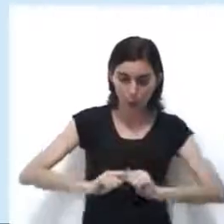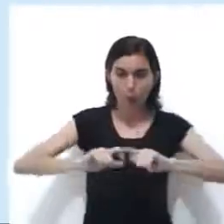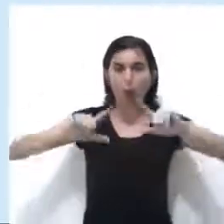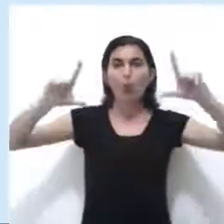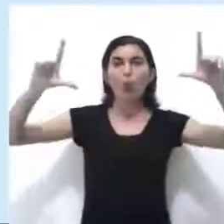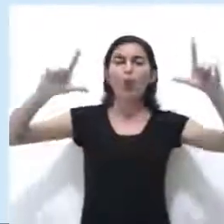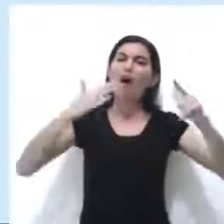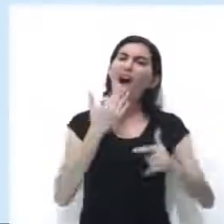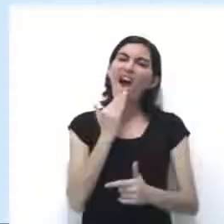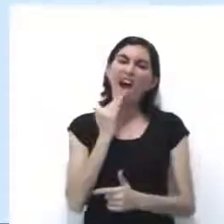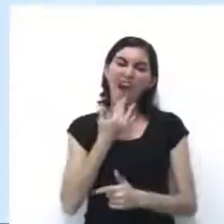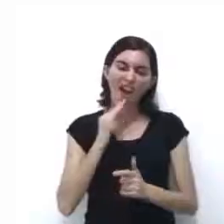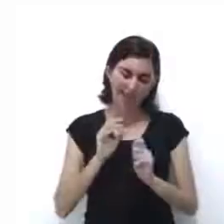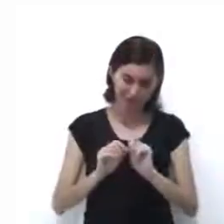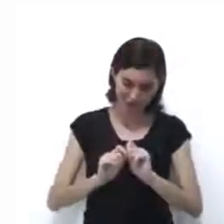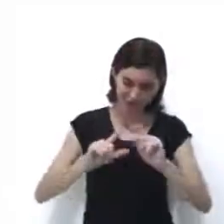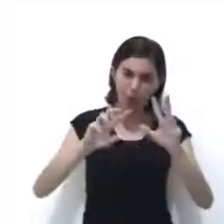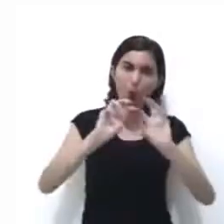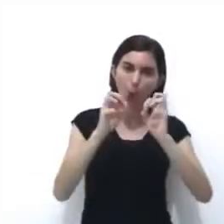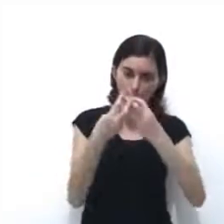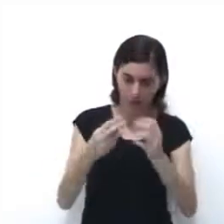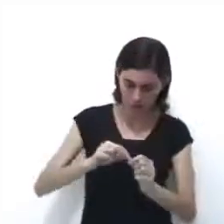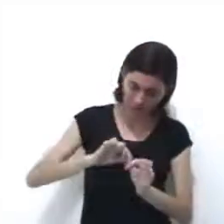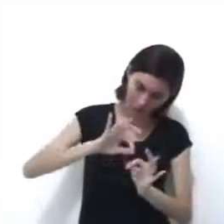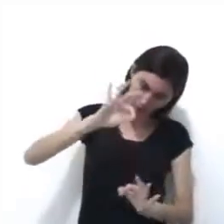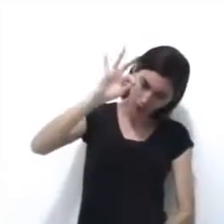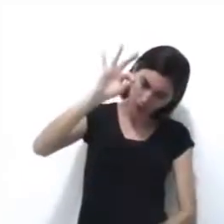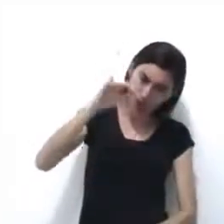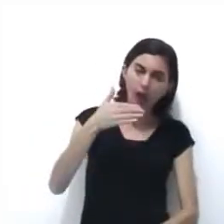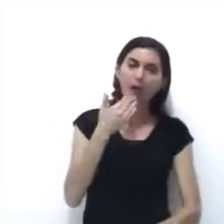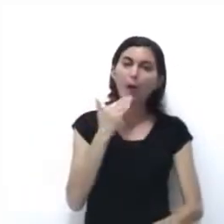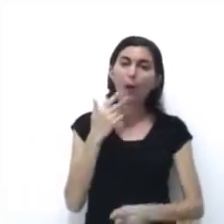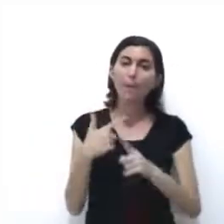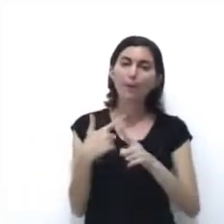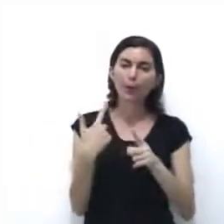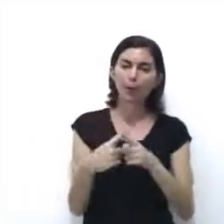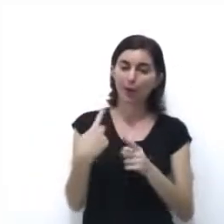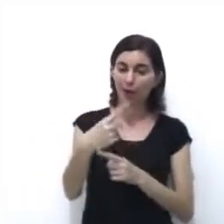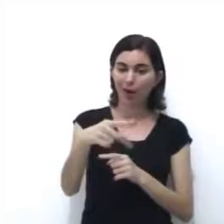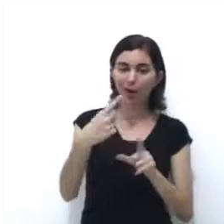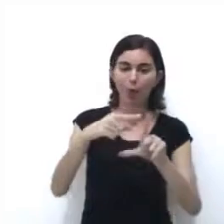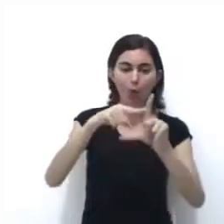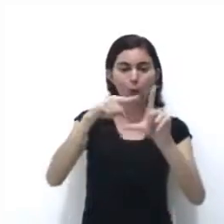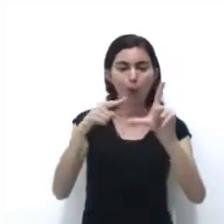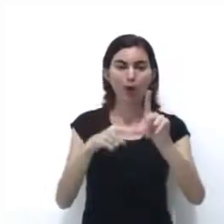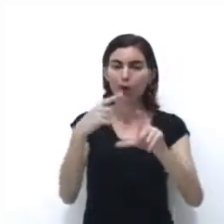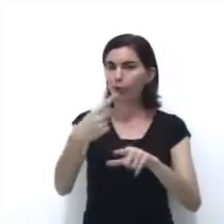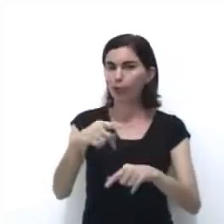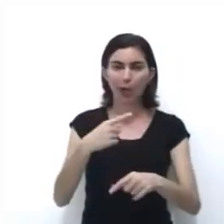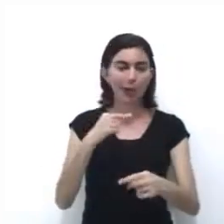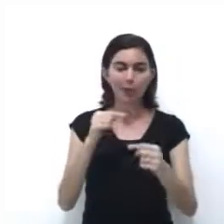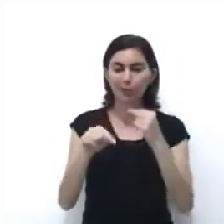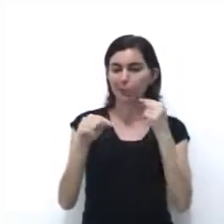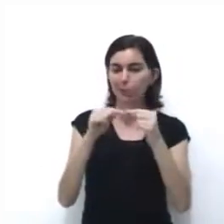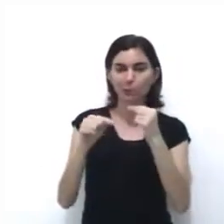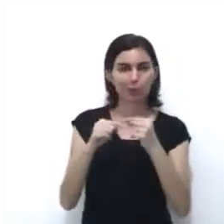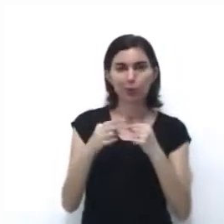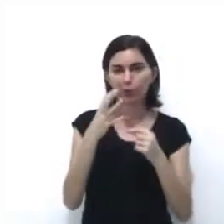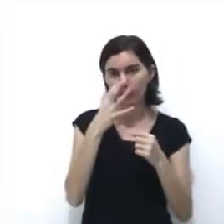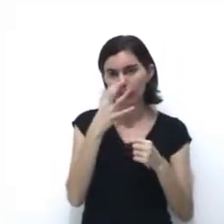essa figura fica distorcida? Pois é, justamente porque as propriedades angulares elas não